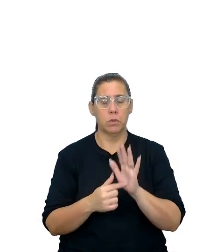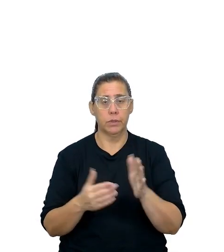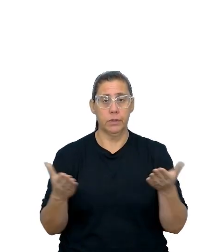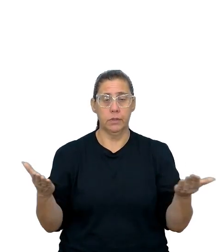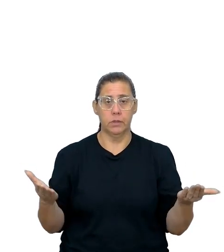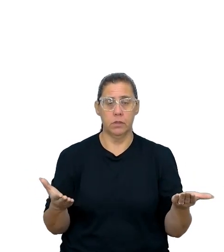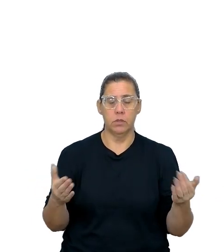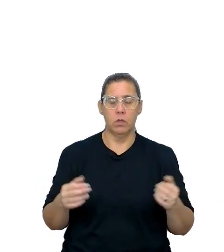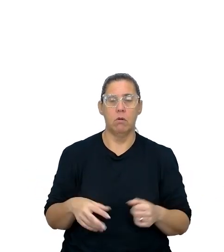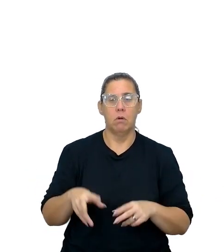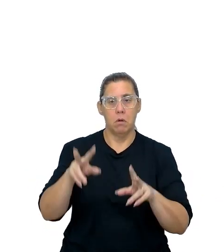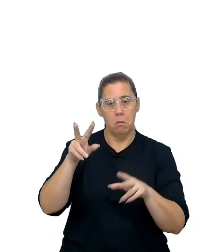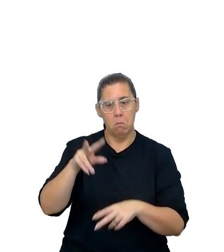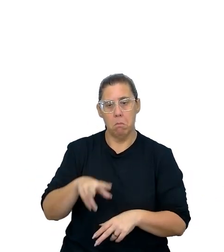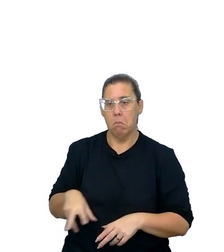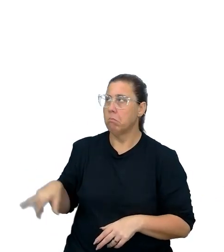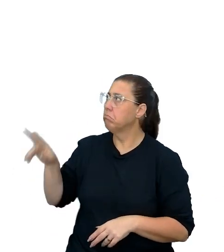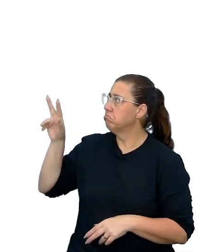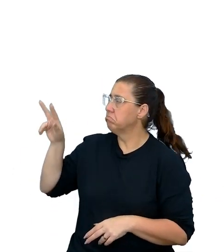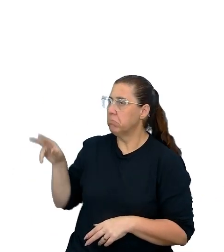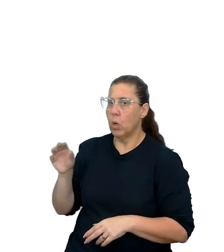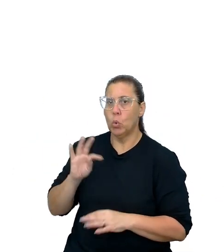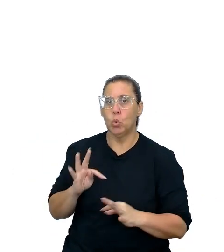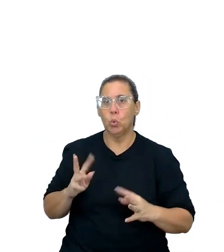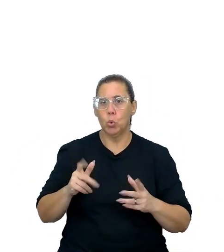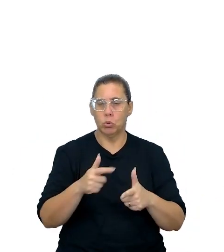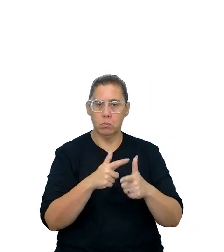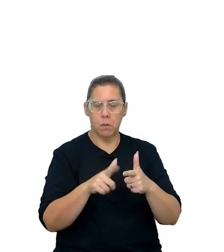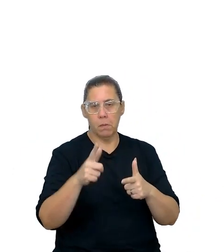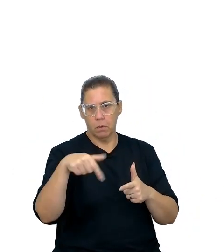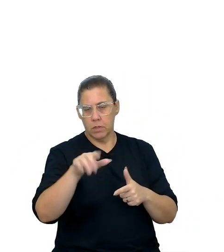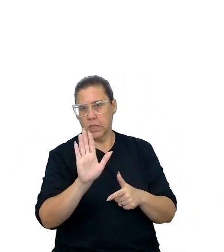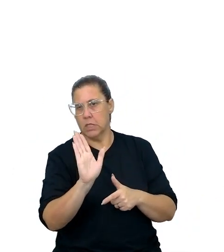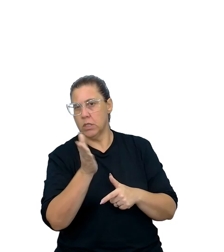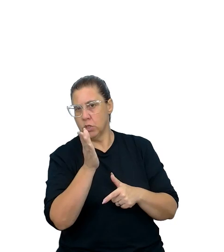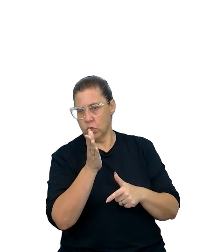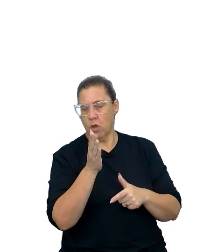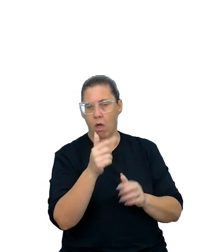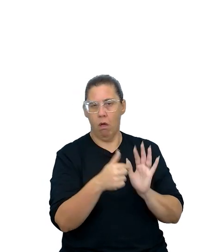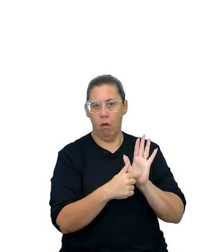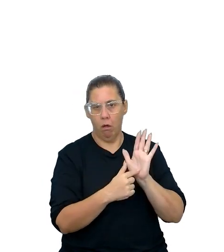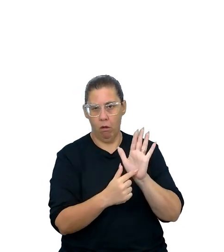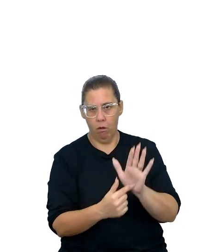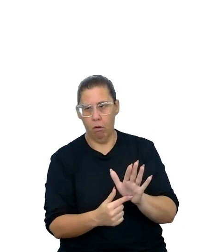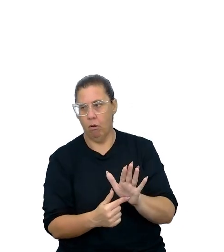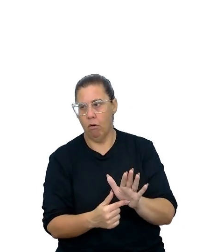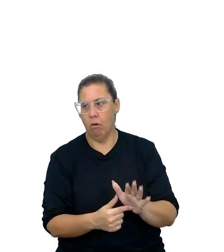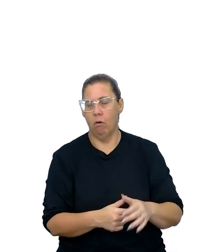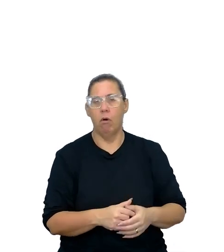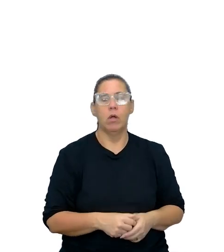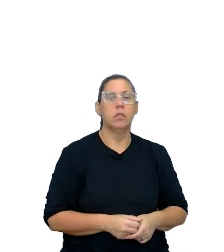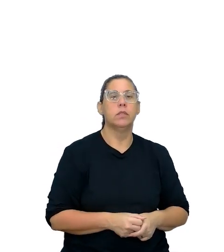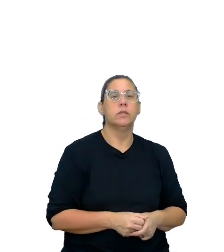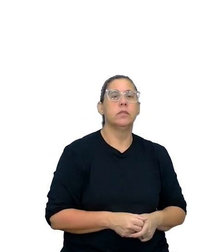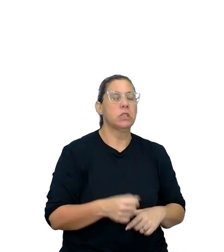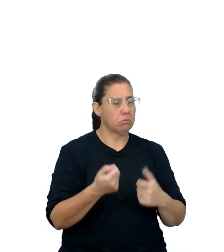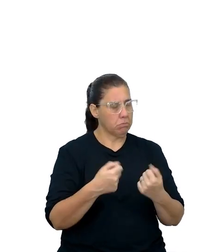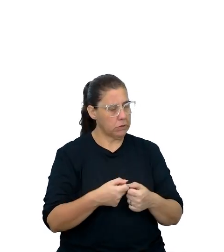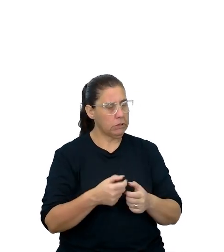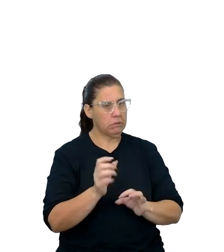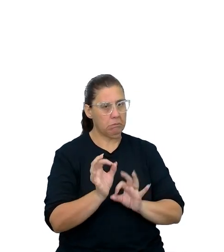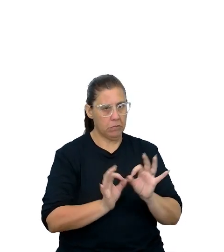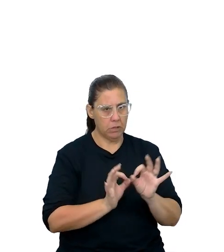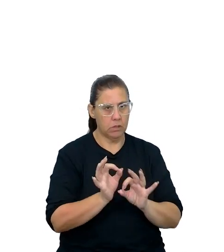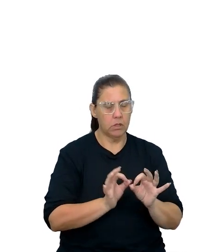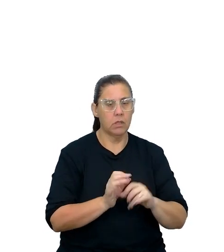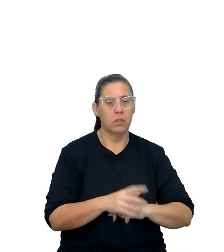aqui, olhando aqui para quais situações, problemas que vocês já trabalharam, ou que não trabalhou e que precisa ser trabalhado